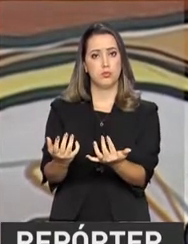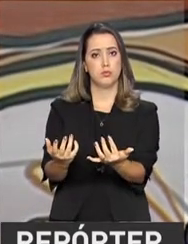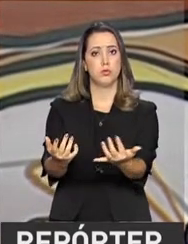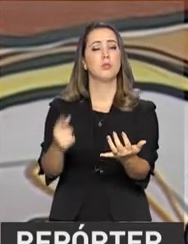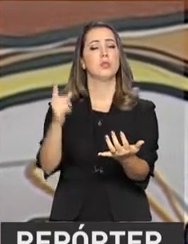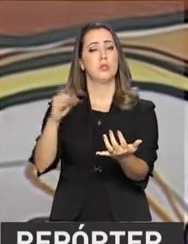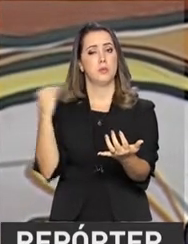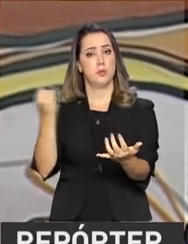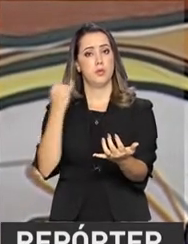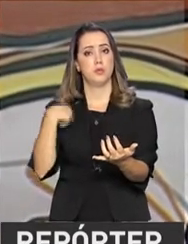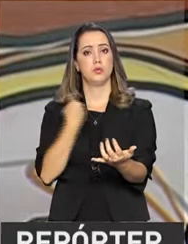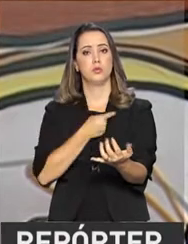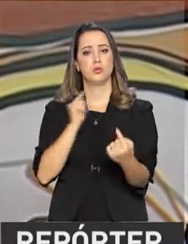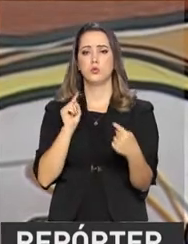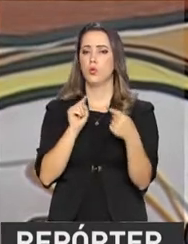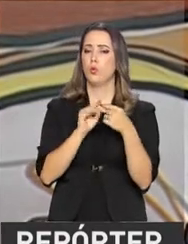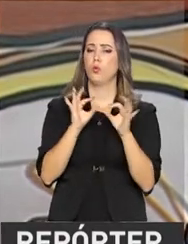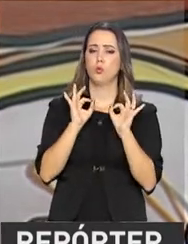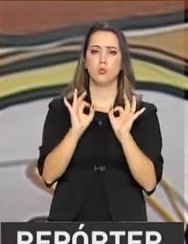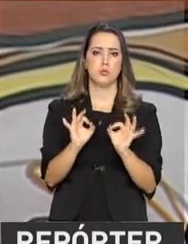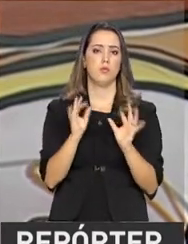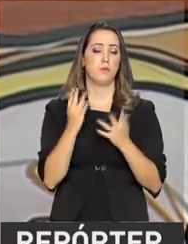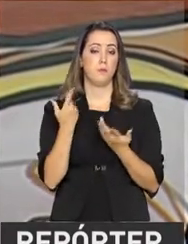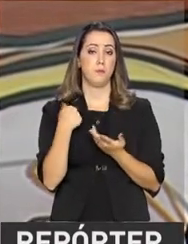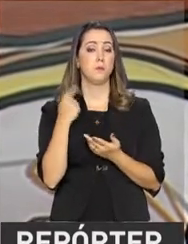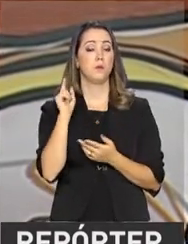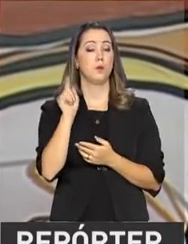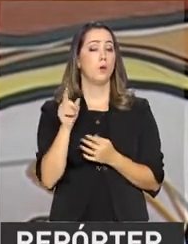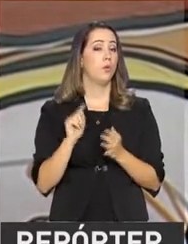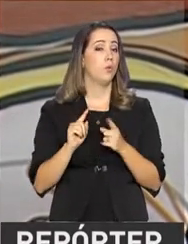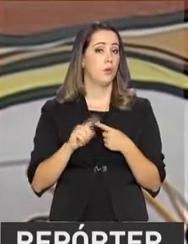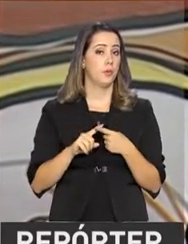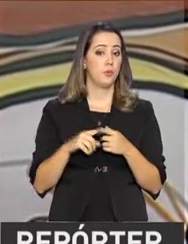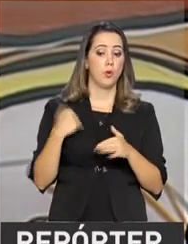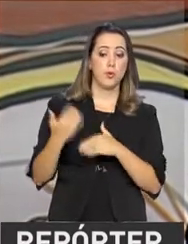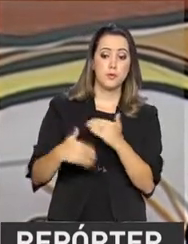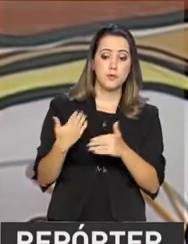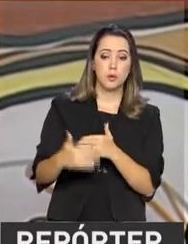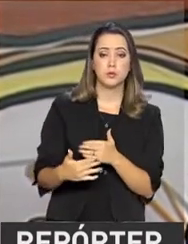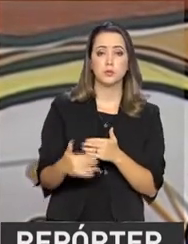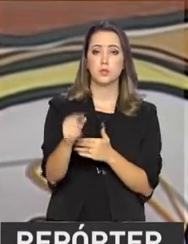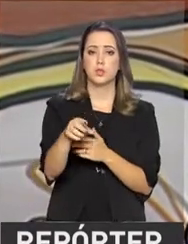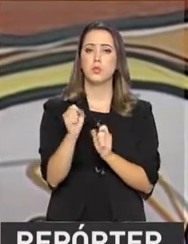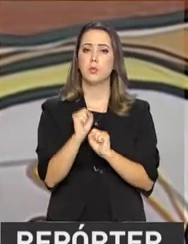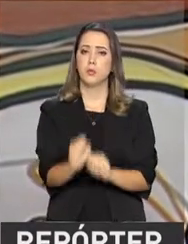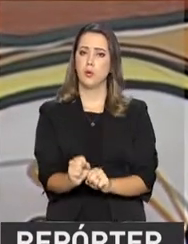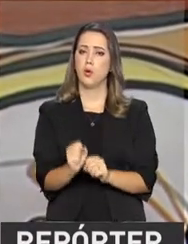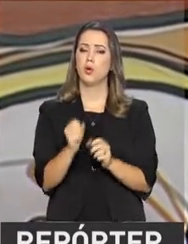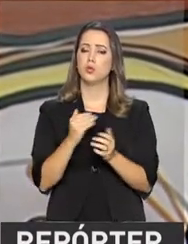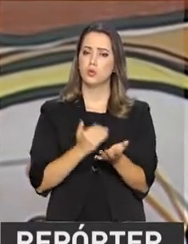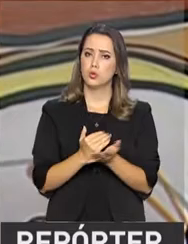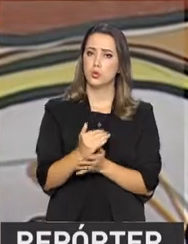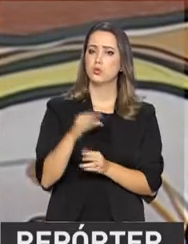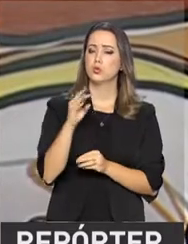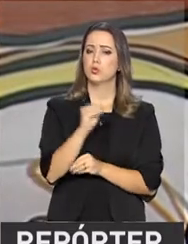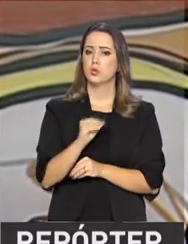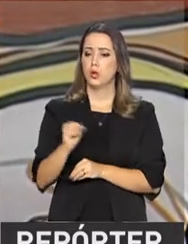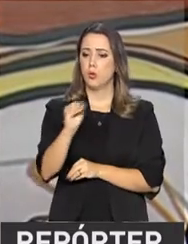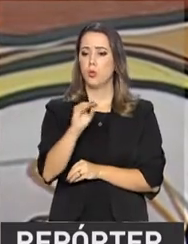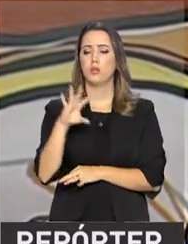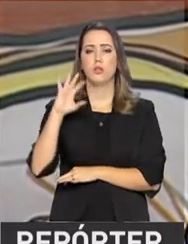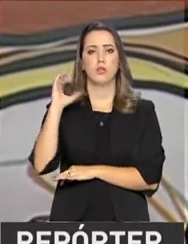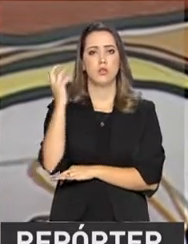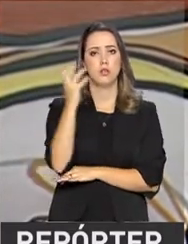tudo aquilo que a gente está pensando em fazer o desenvolvimento da pra você continua a se desenvolver sem precisar